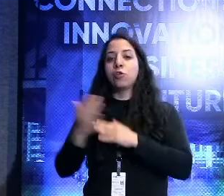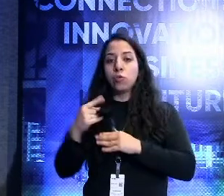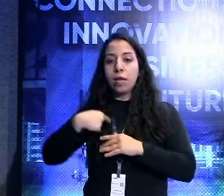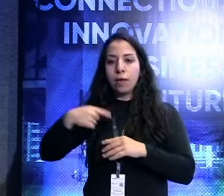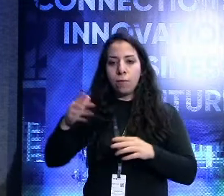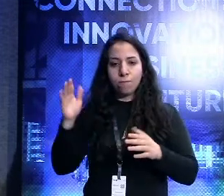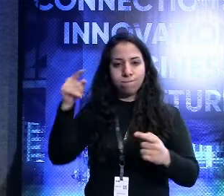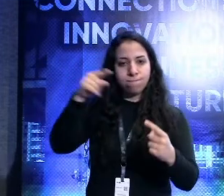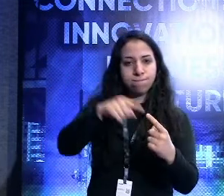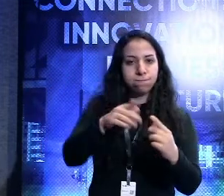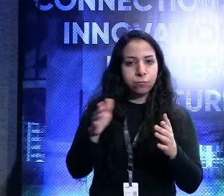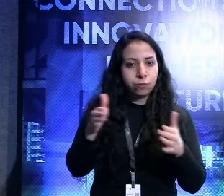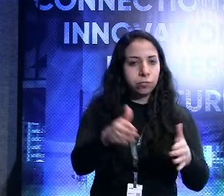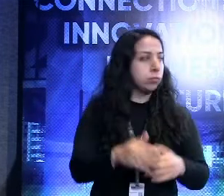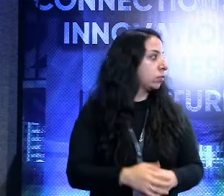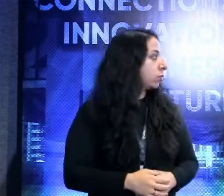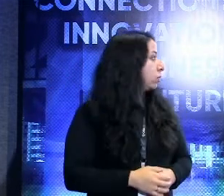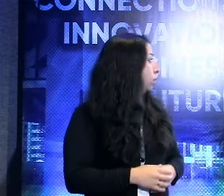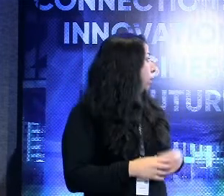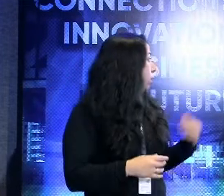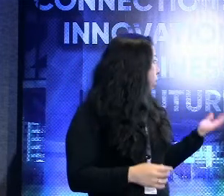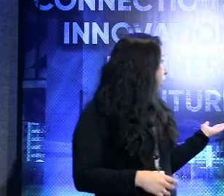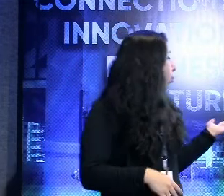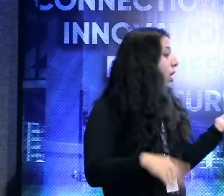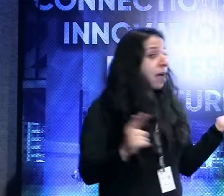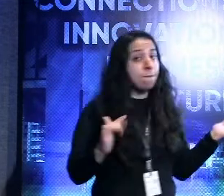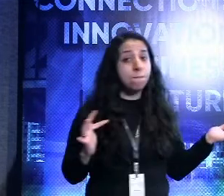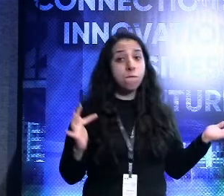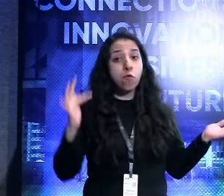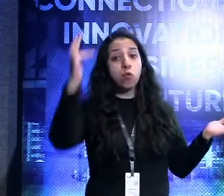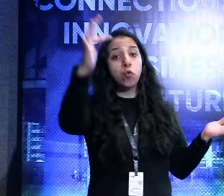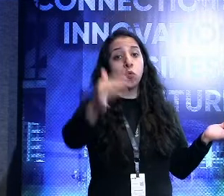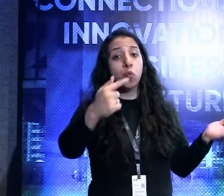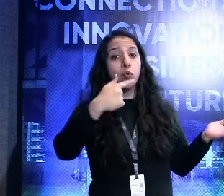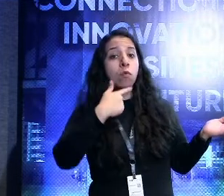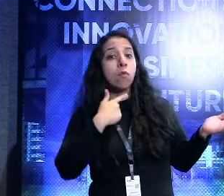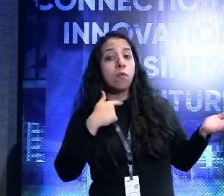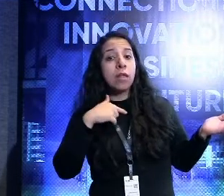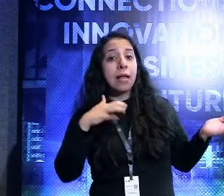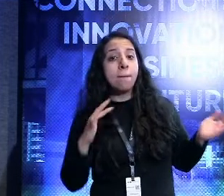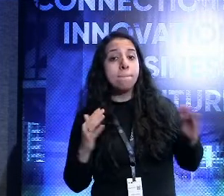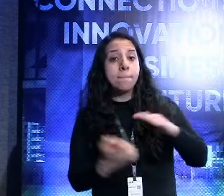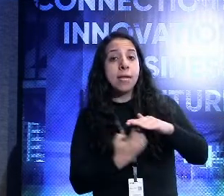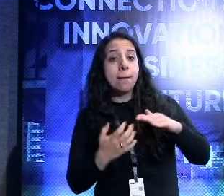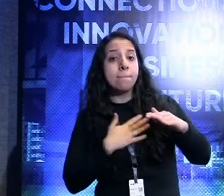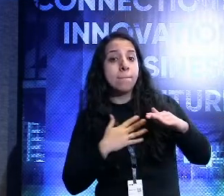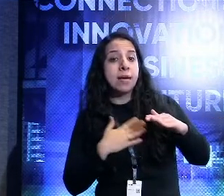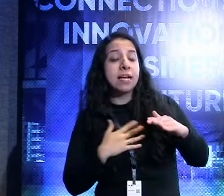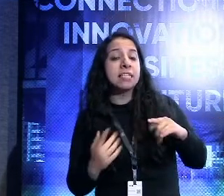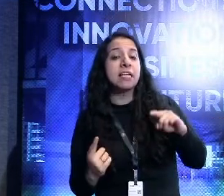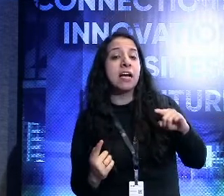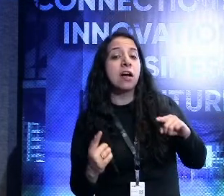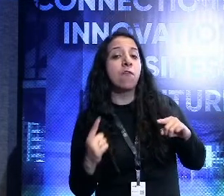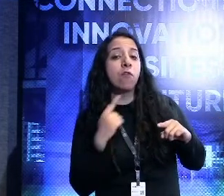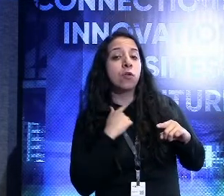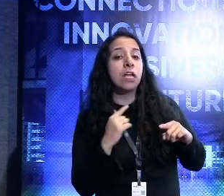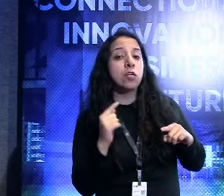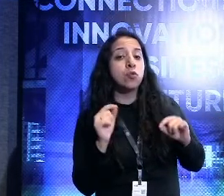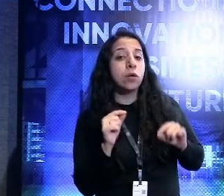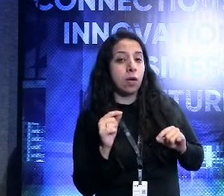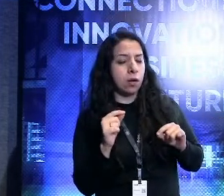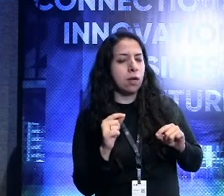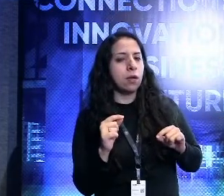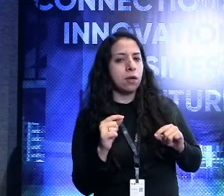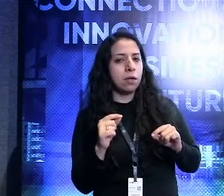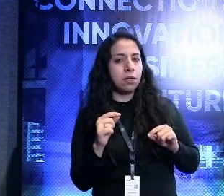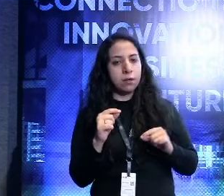é sobre futuro. Eu não consigo criar produtos e serviços se eu não saber para onde eu quero ir enquanto uma empresa. Eu acho que vocês